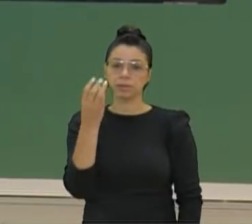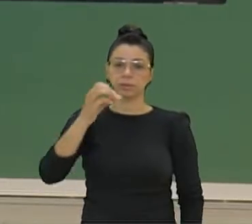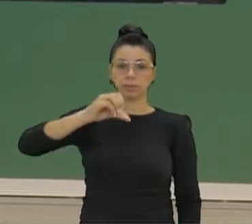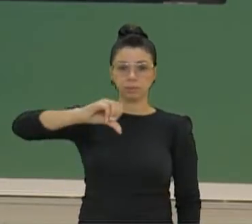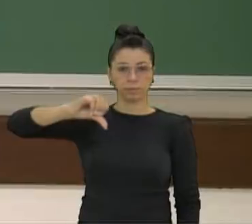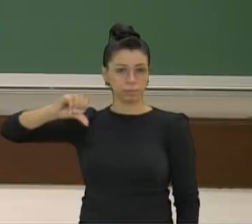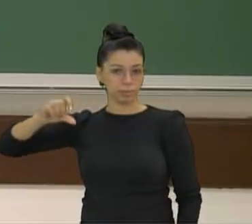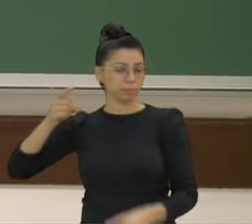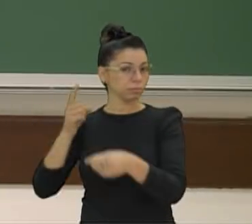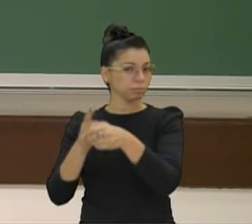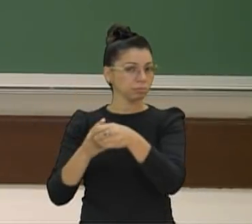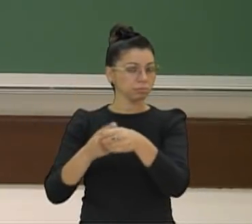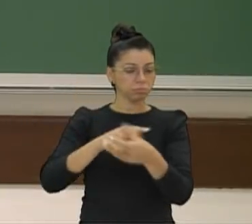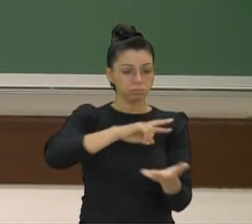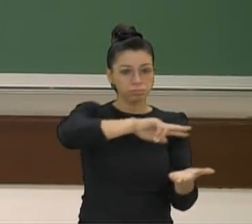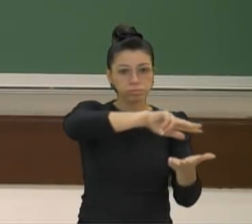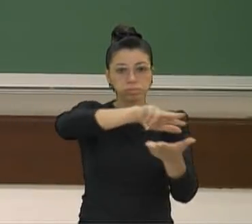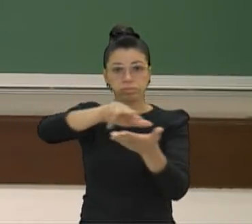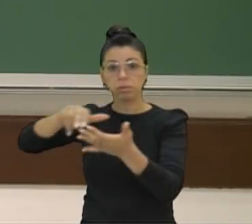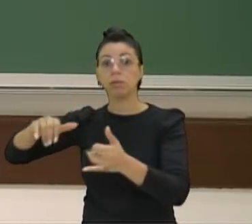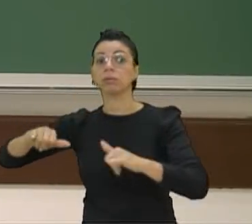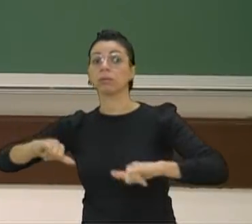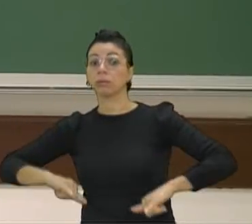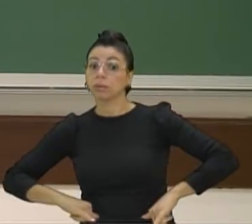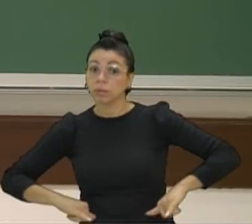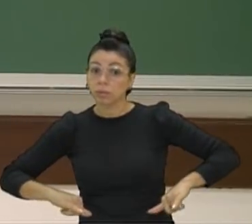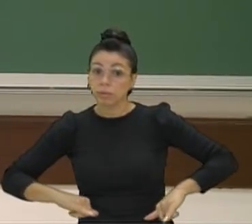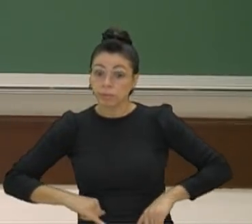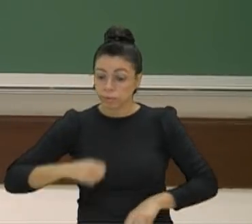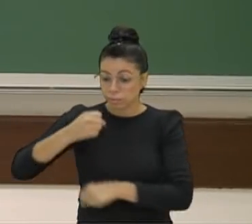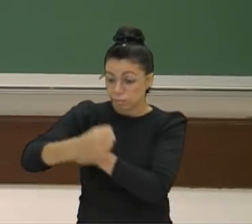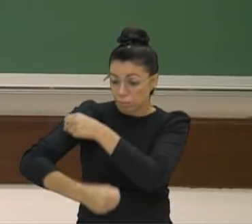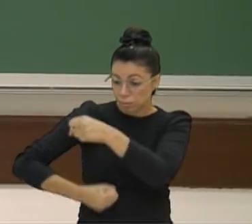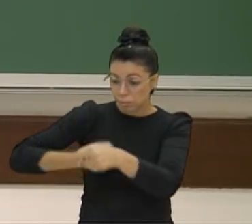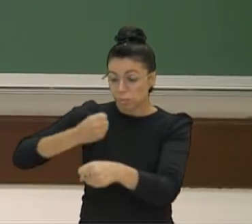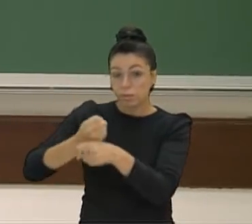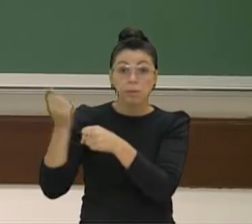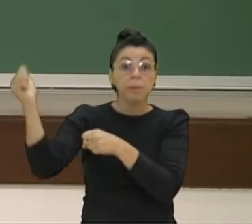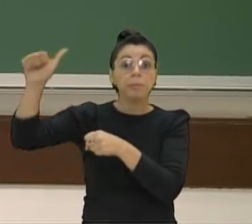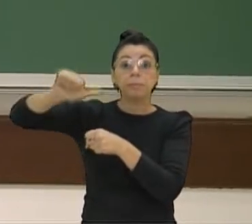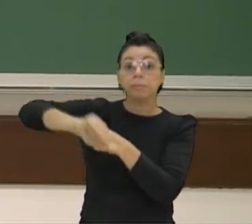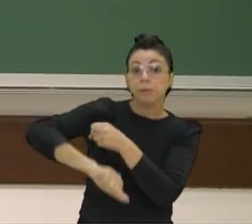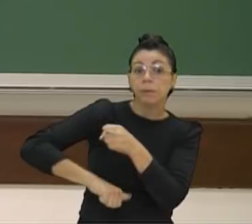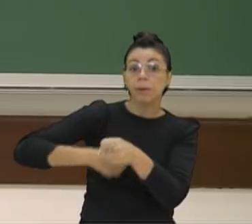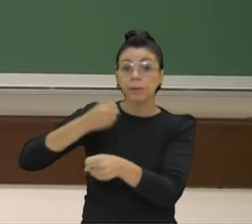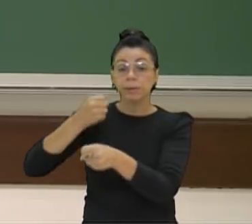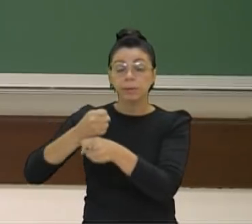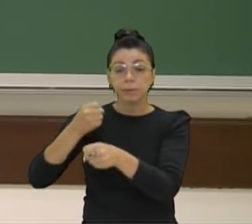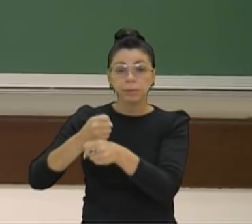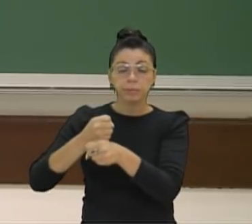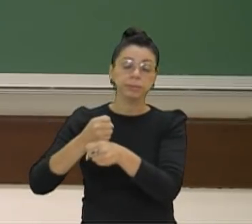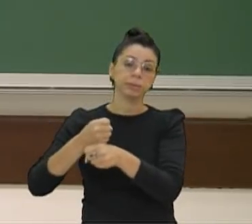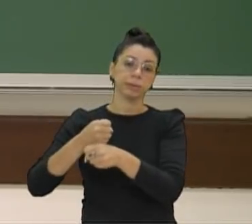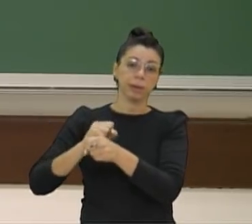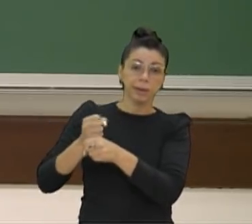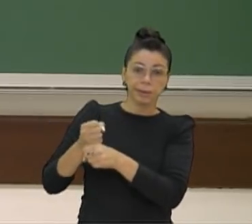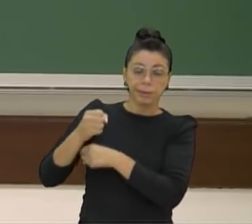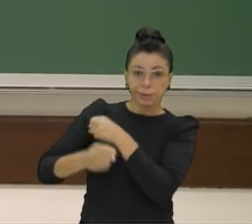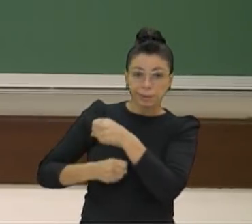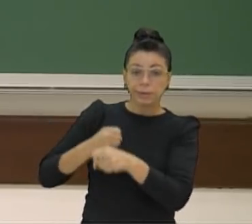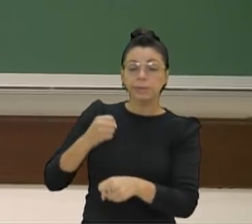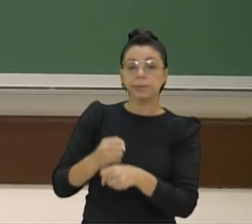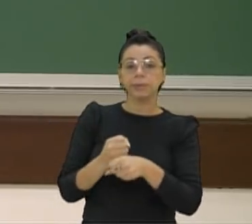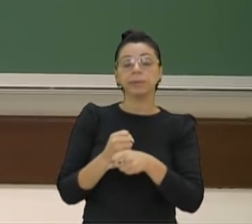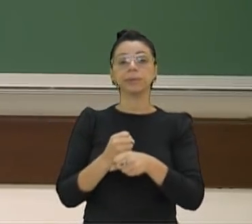e muitas regiões estão sofrendo neste ano, né? Estão tendo o pior ano, na realidade, não é uma notícia fictícia,